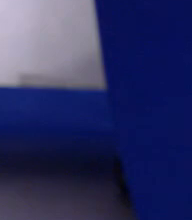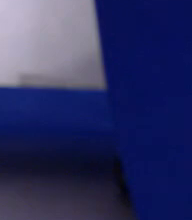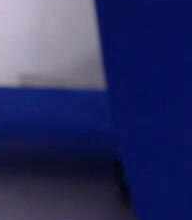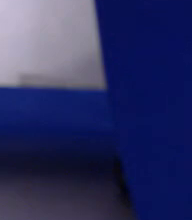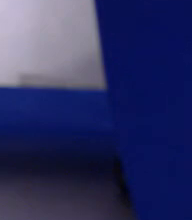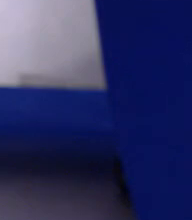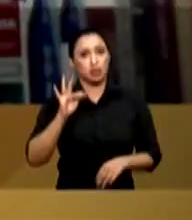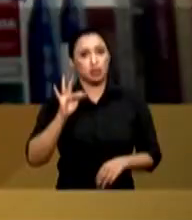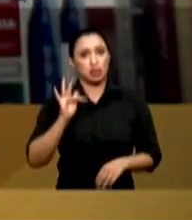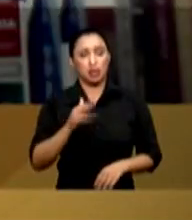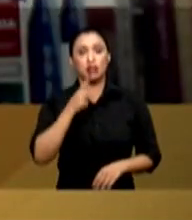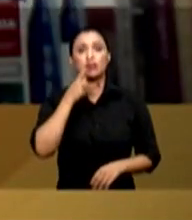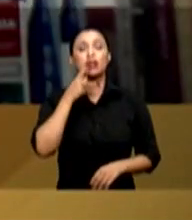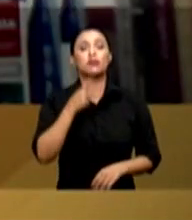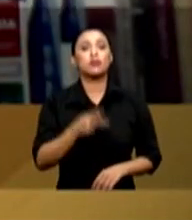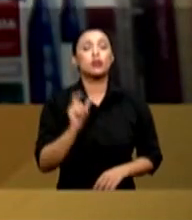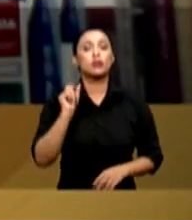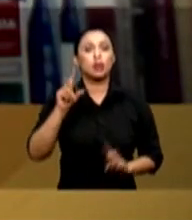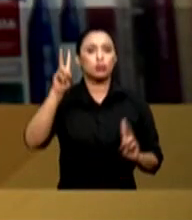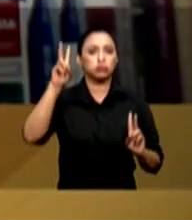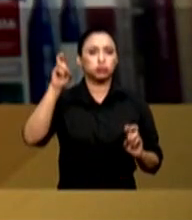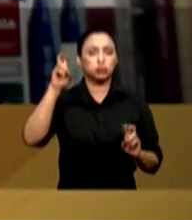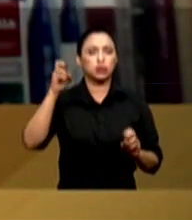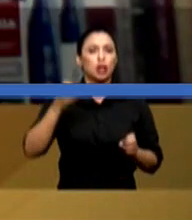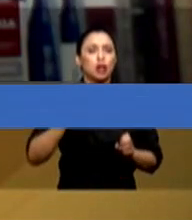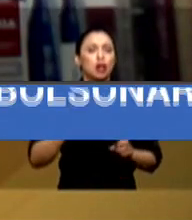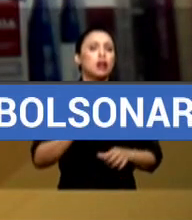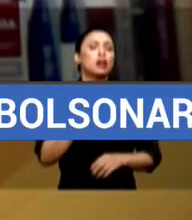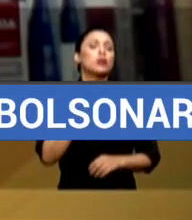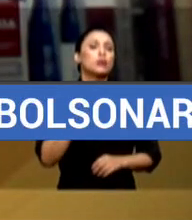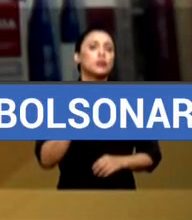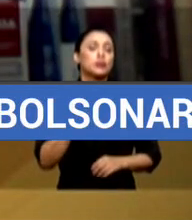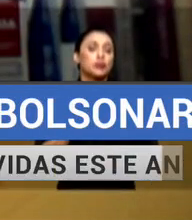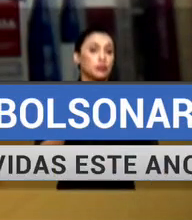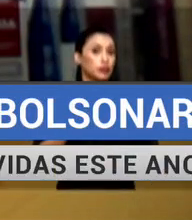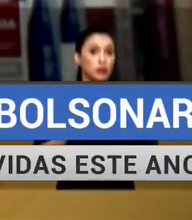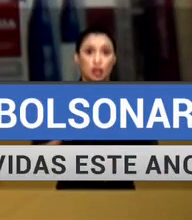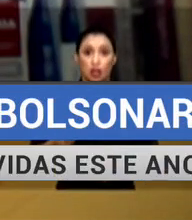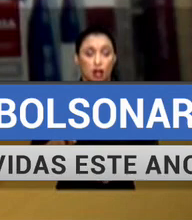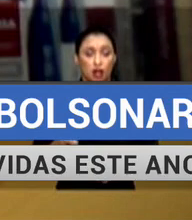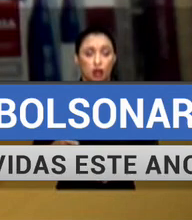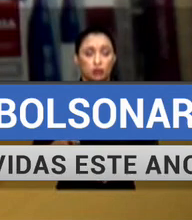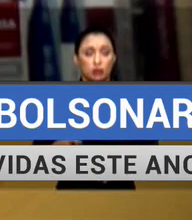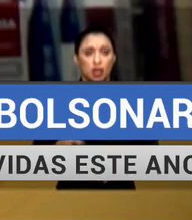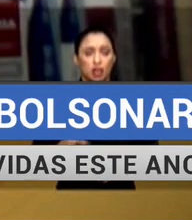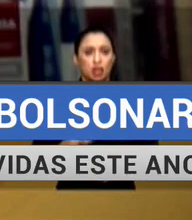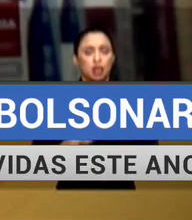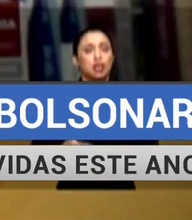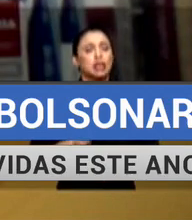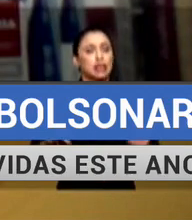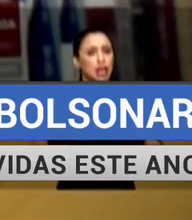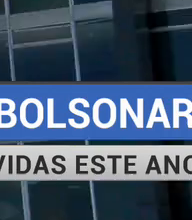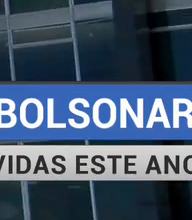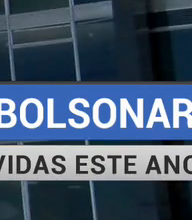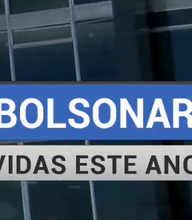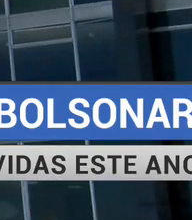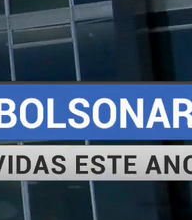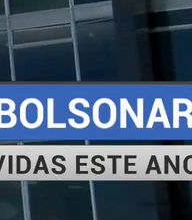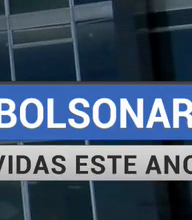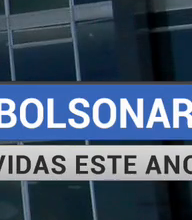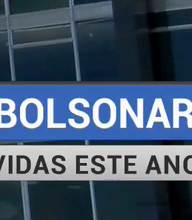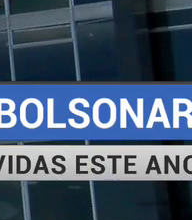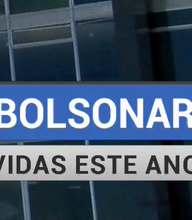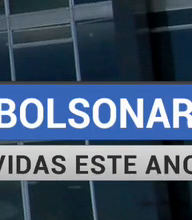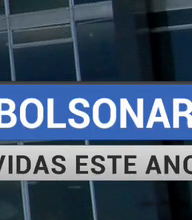ministro Celso de Mello. A ação entrou na pauta de julgamento a pedido do relator, ministro Celso de Mello, já que a sessão de hoje foi